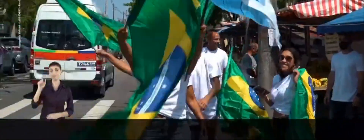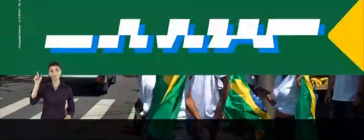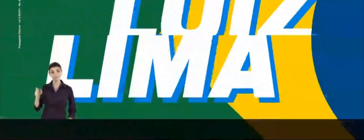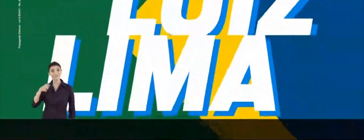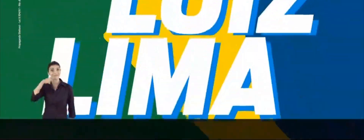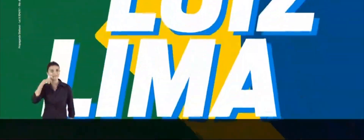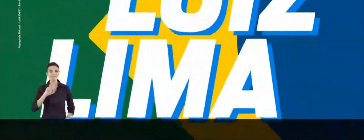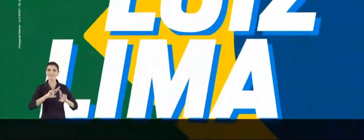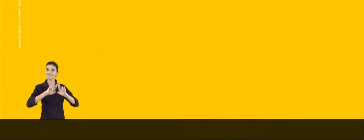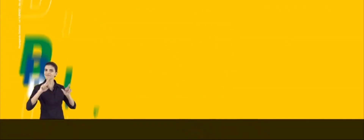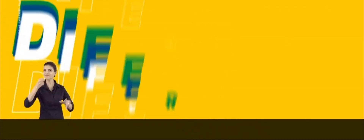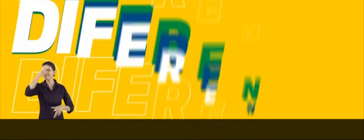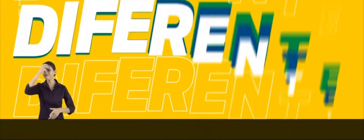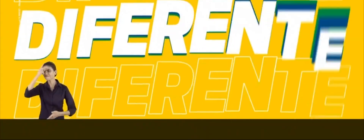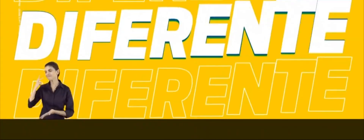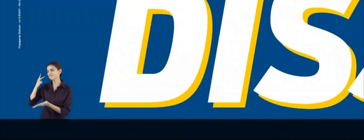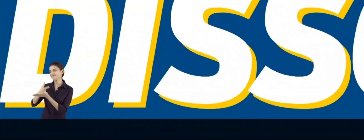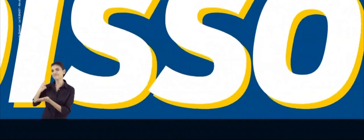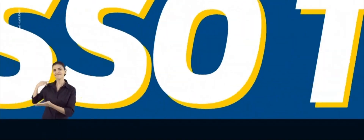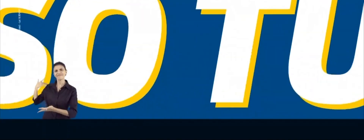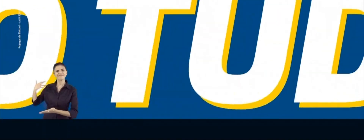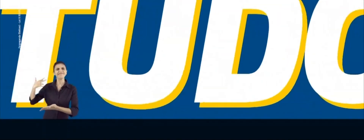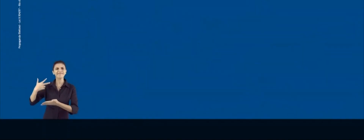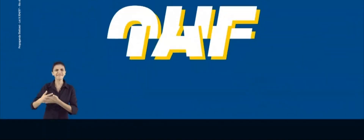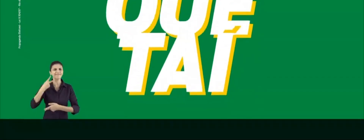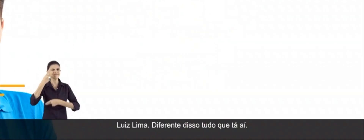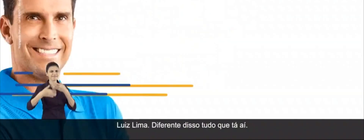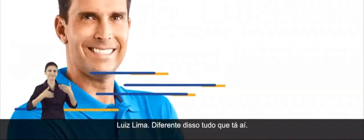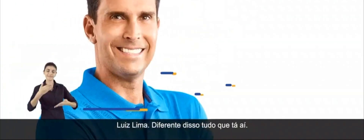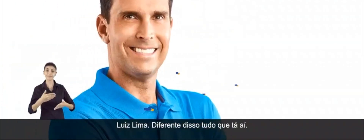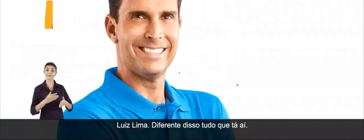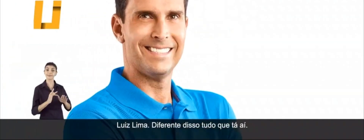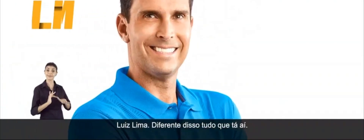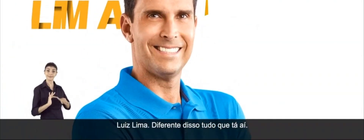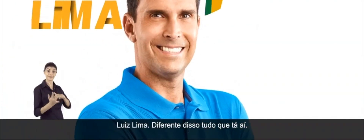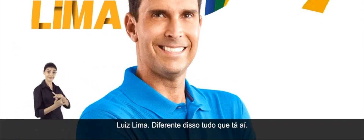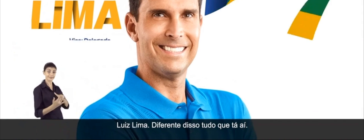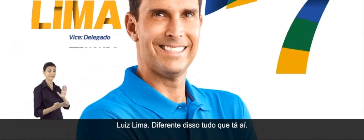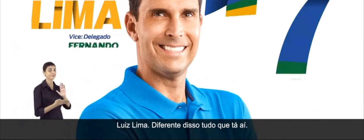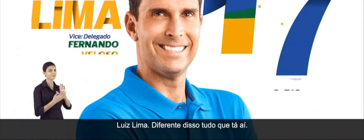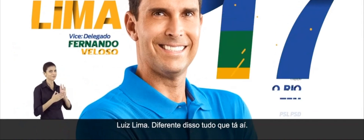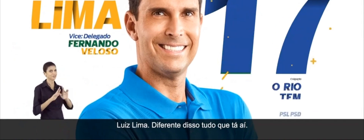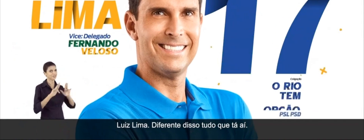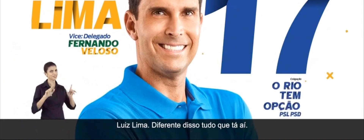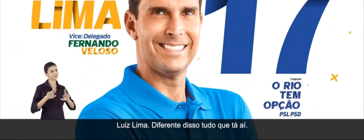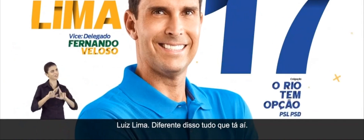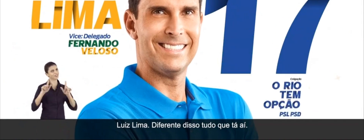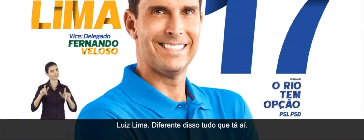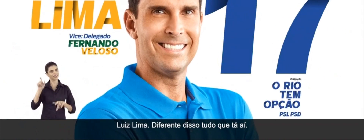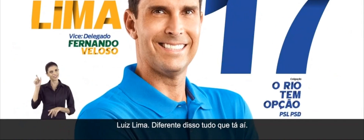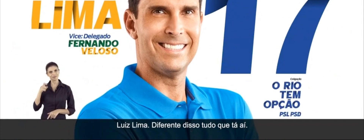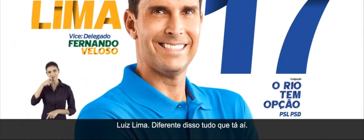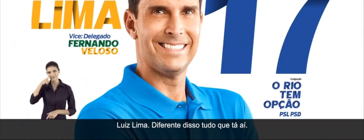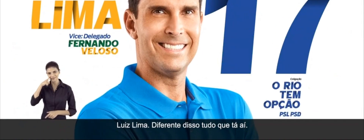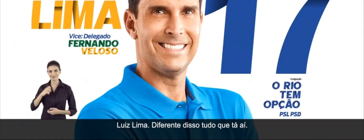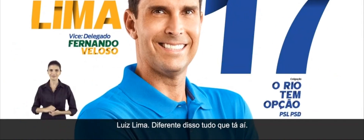Pode acreditar Luiz Lima é diferente disso tudo que Luiz Lima, diferente disso tudo que está aí